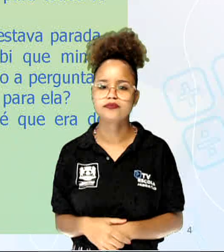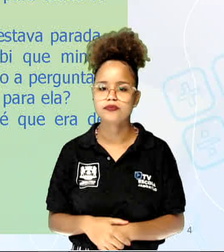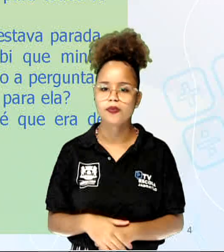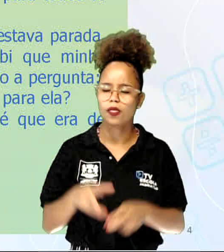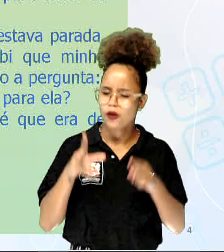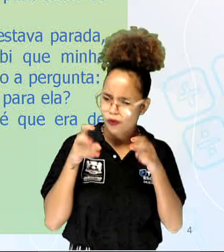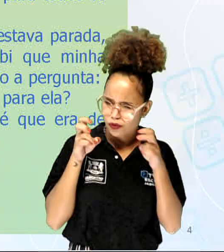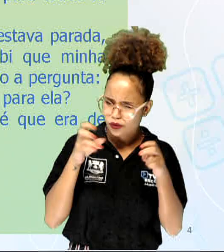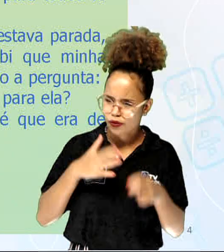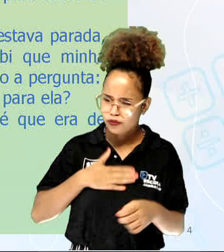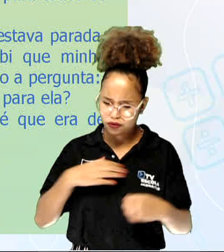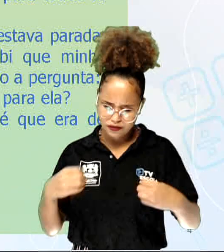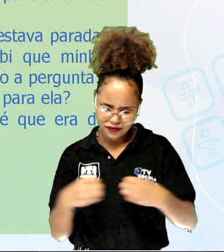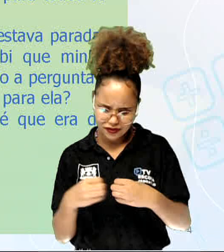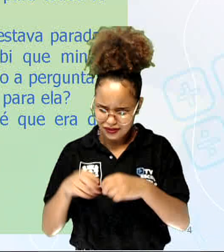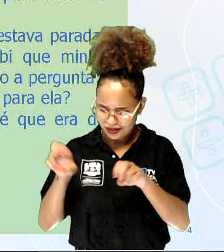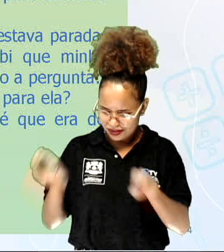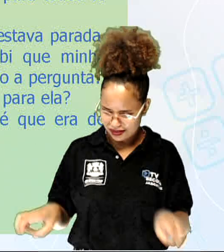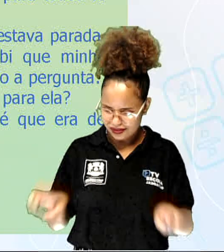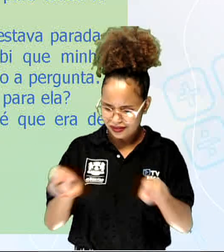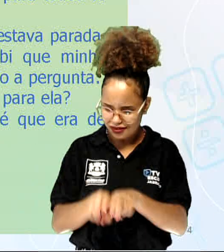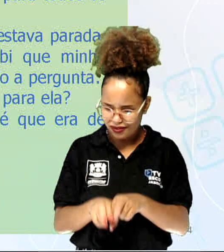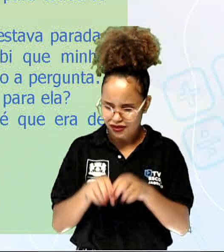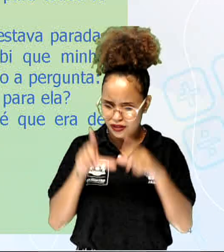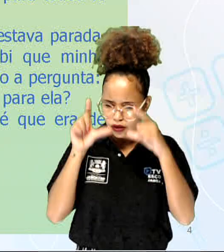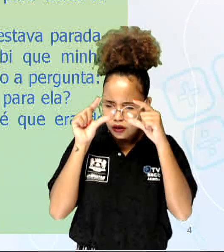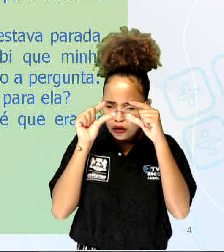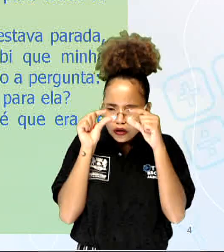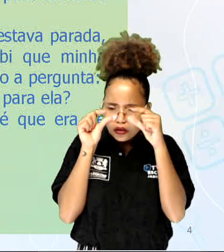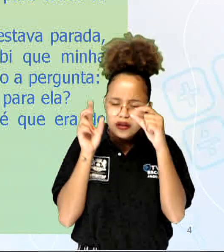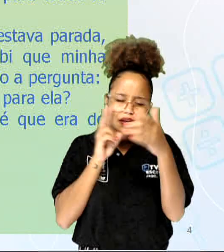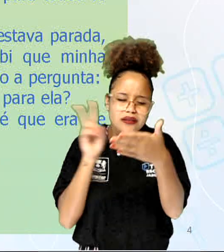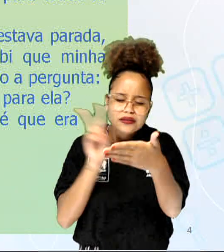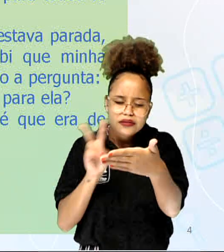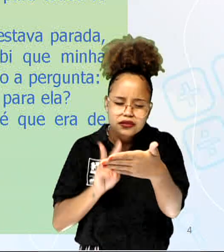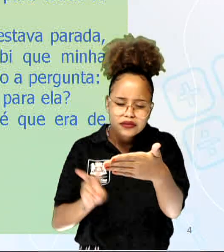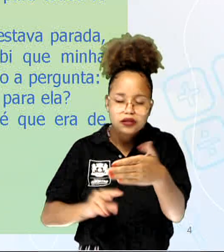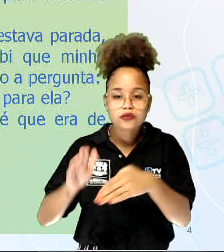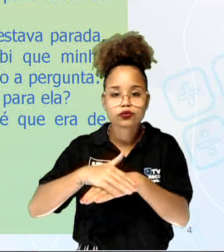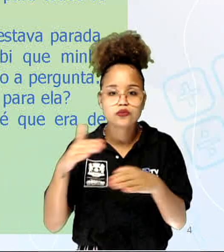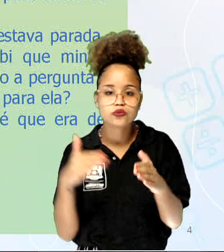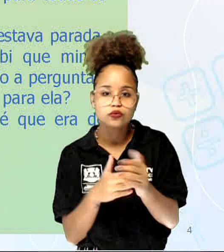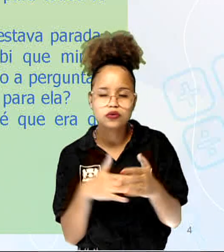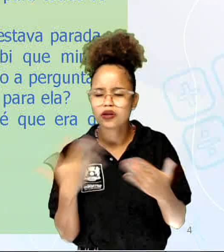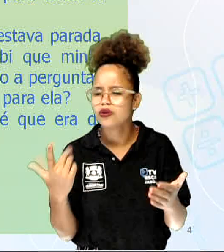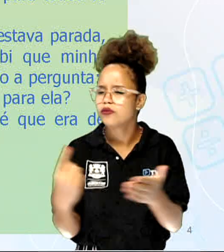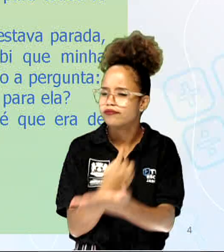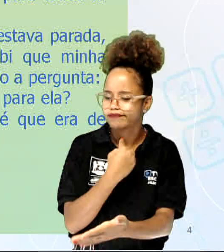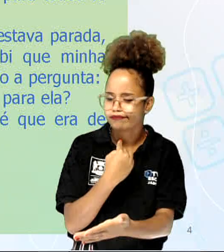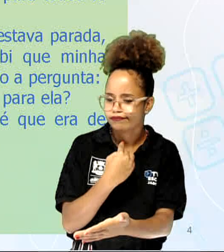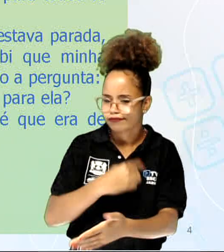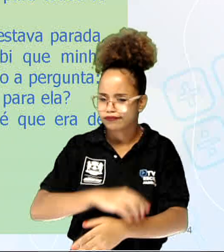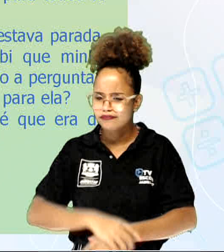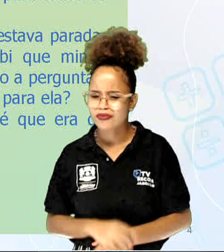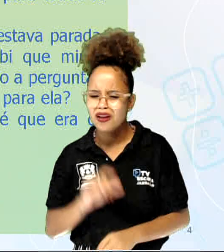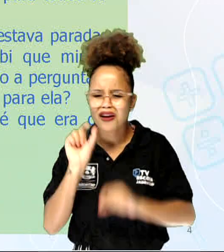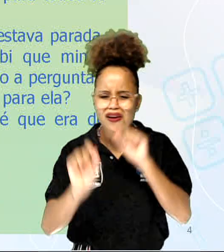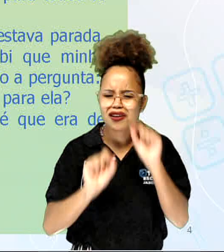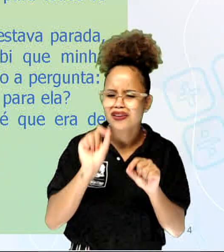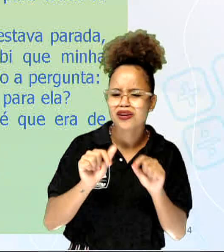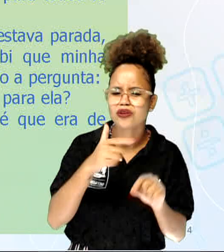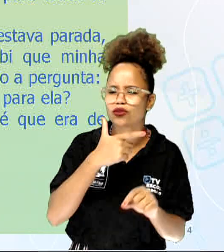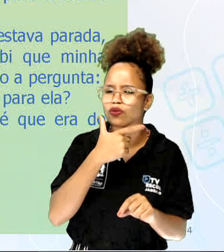que minha vizinha de banco apertava os olhos e lia qualquer coisa. Logo veio a pergunta: quem é esse tal